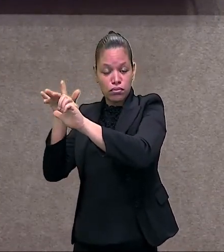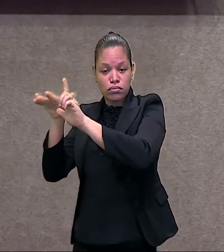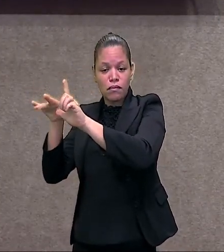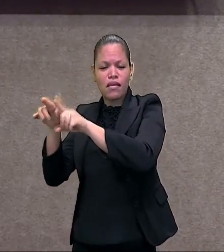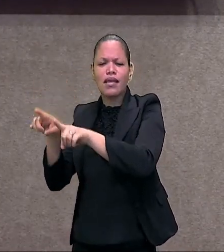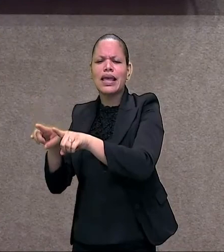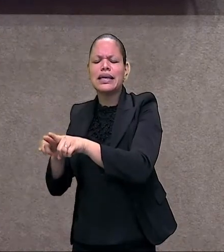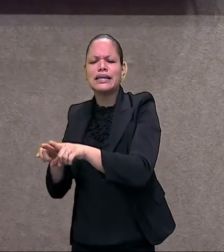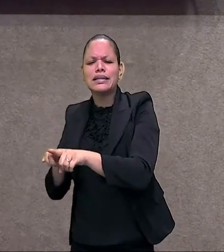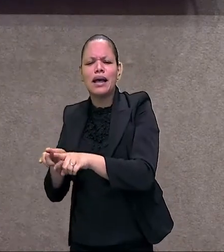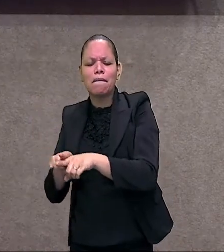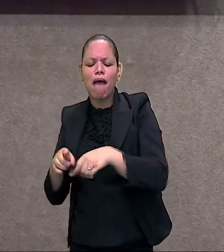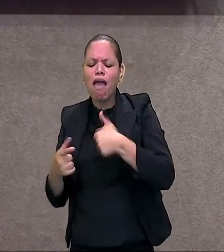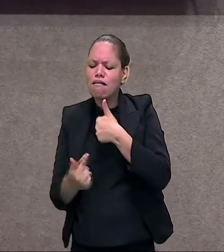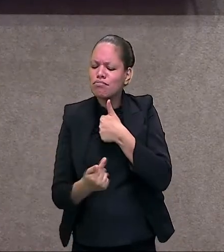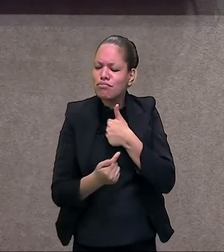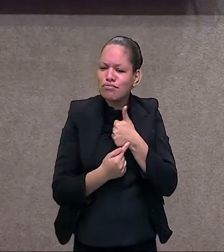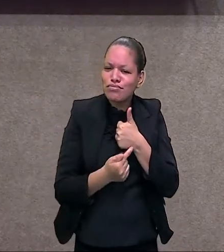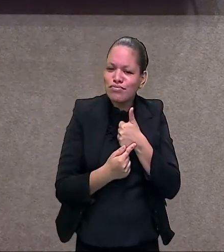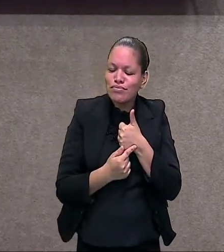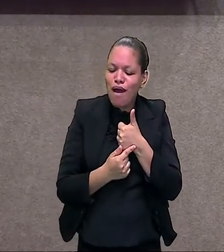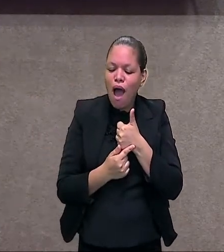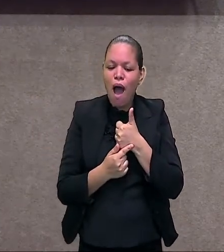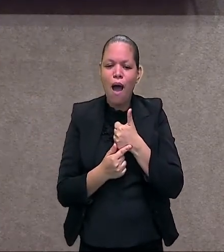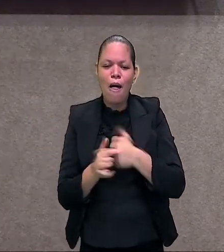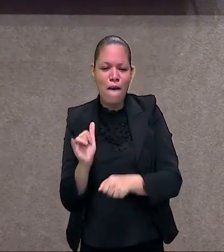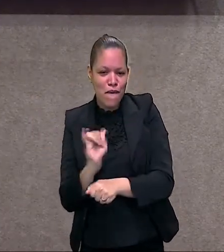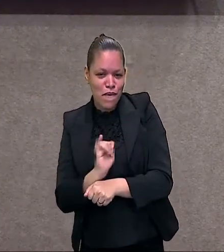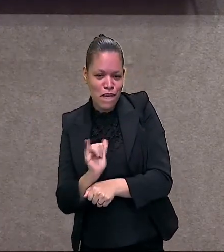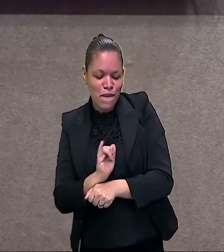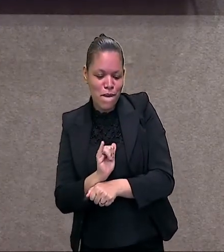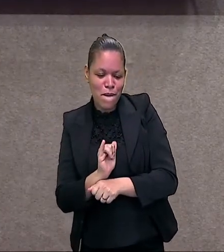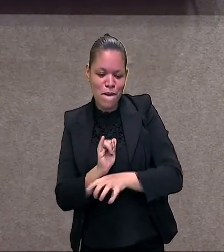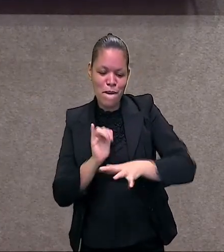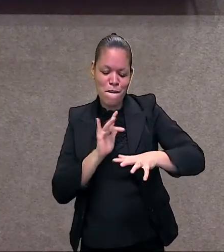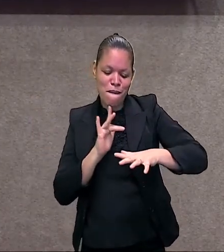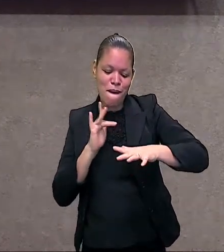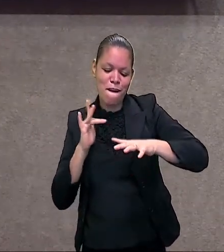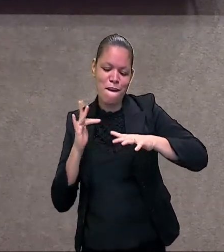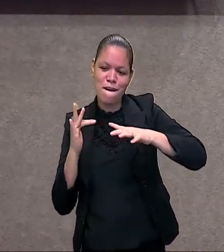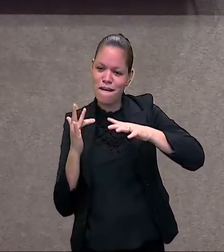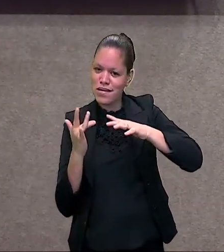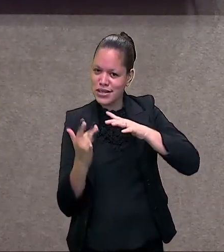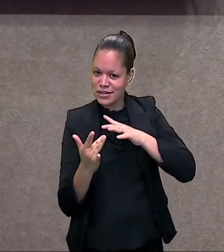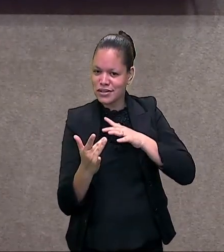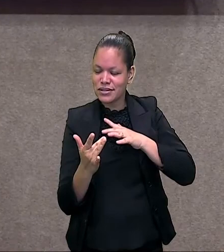tela. Se inscreva em nosso canal do YouTube e acesse nossas redes